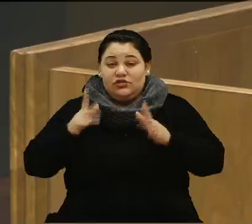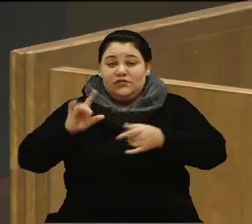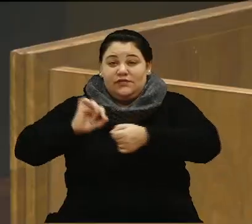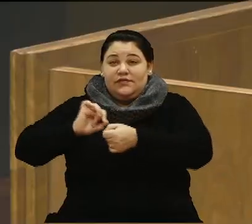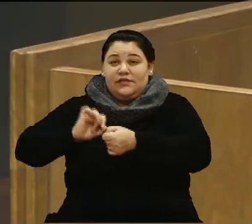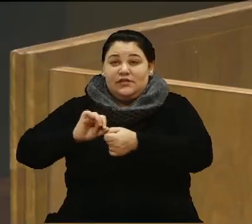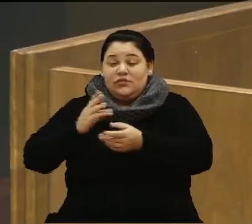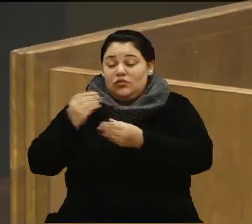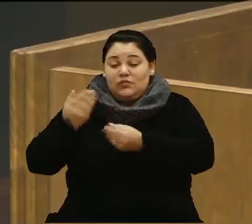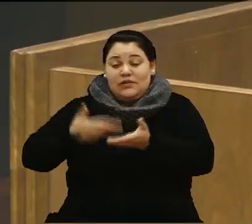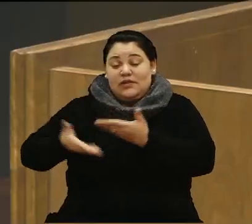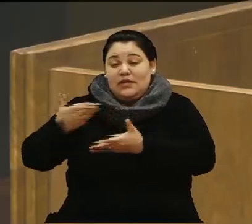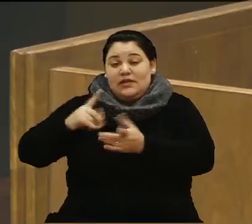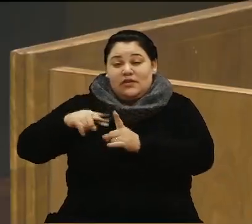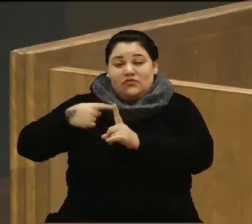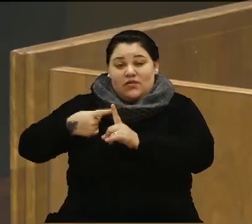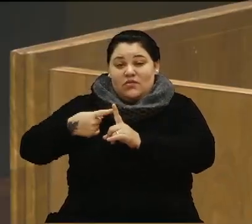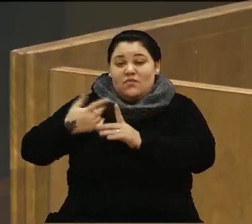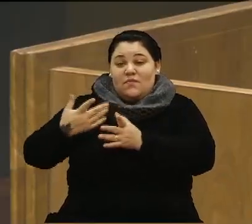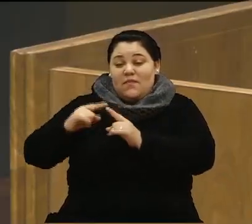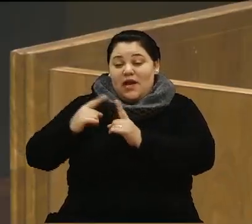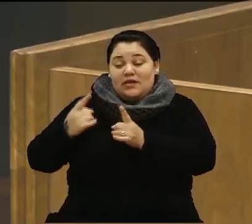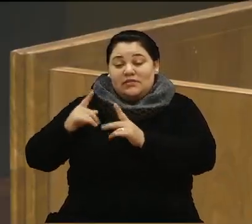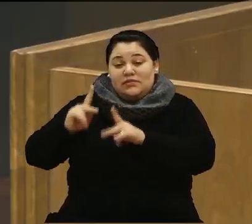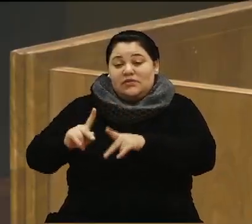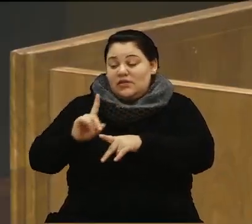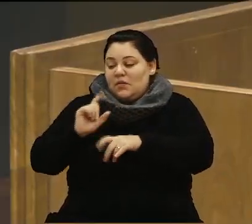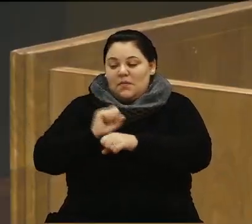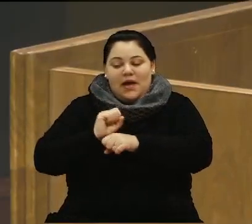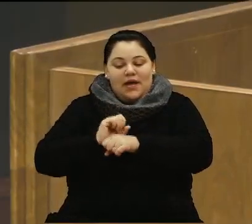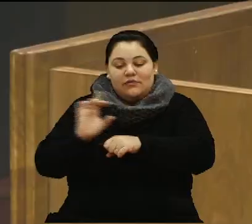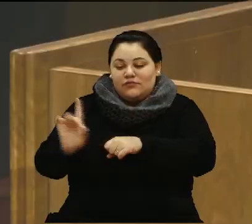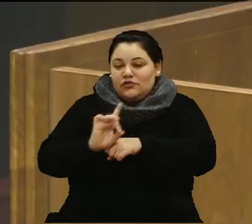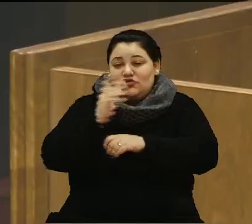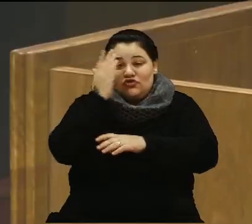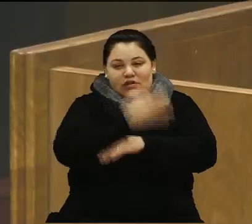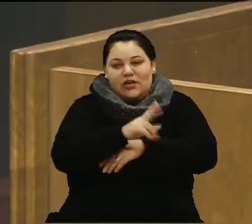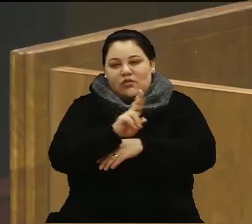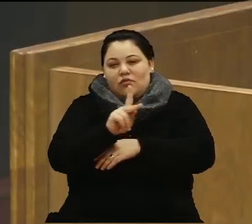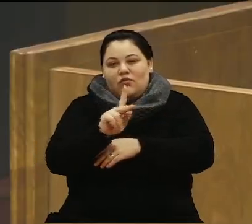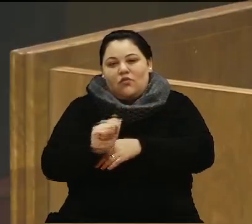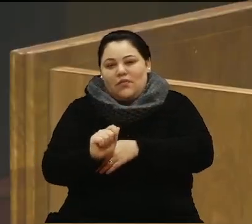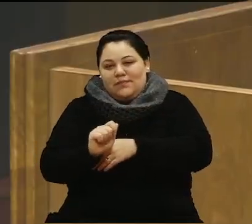que a previsão, porém as pessoas não param de chegar na UPA. E